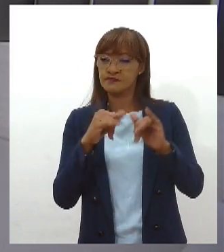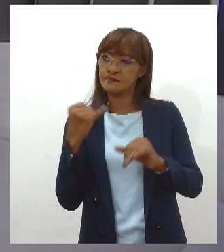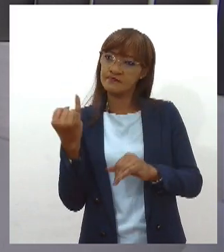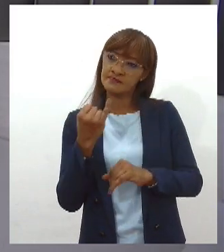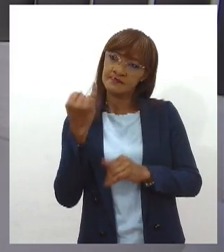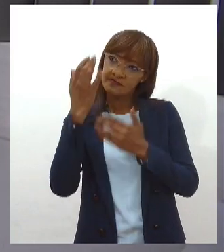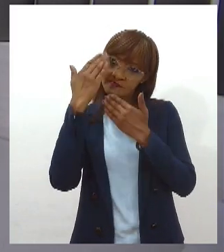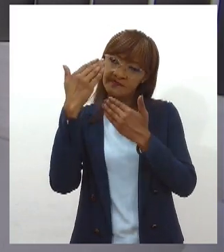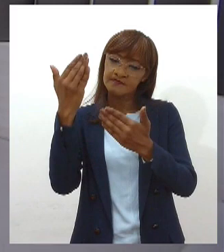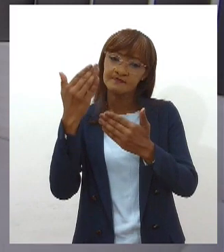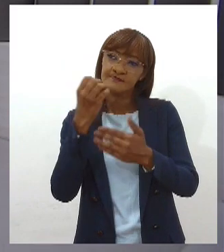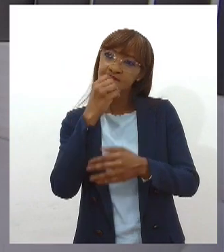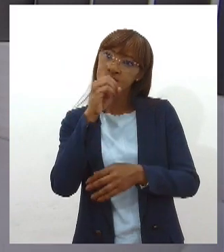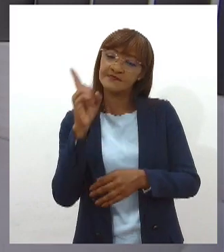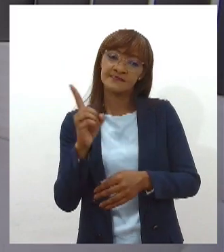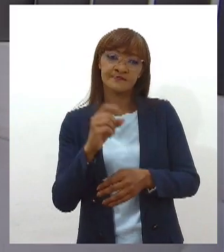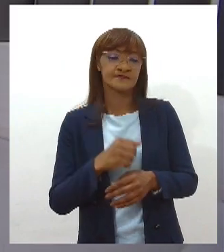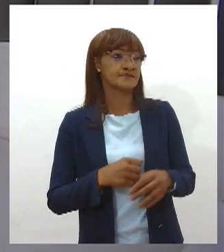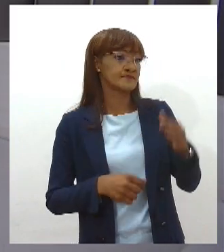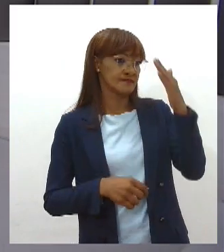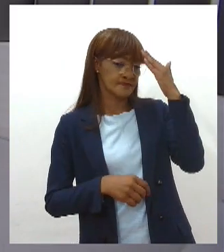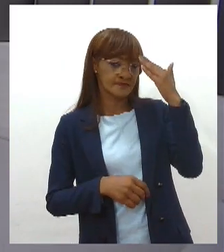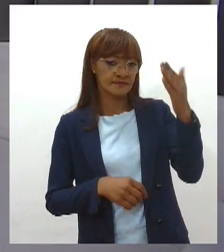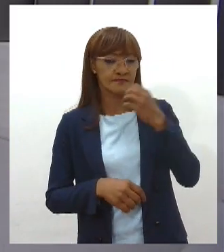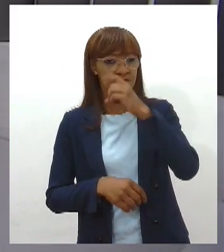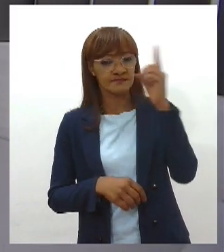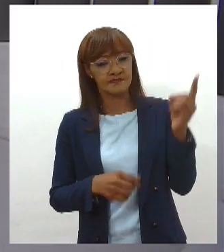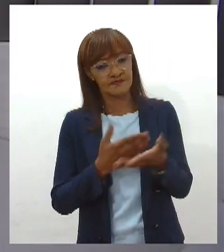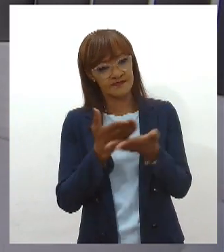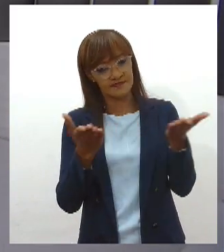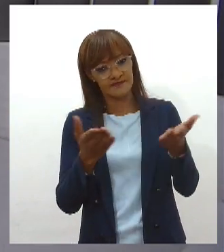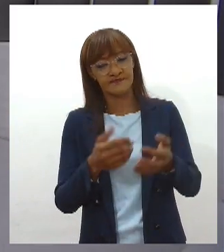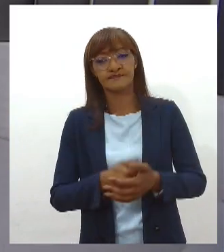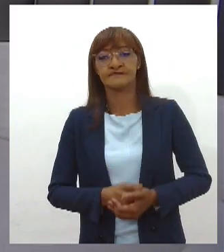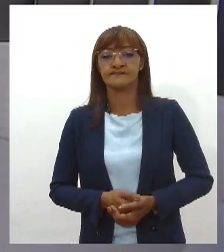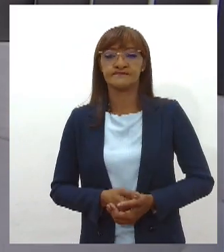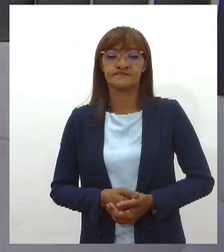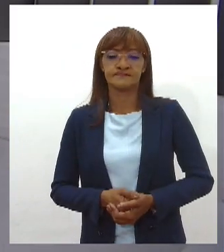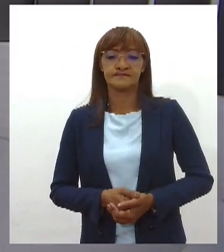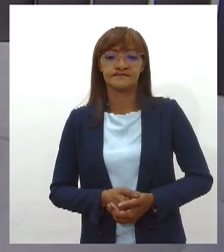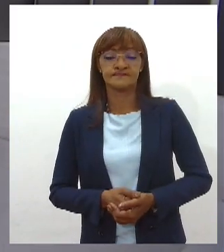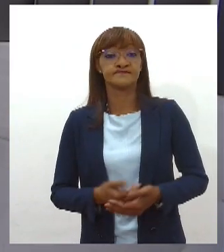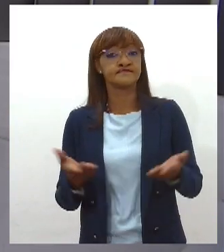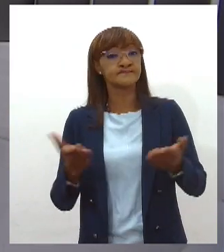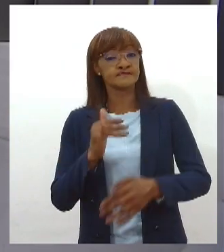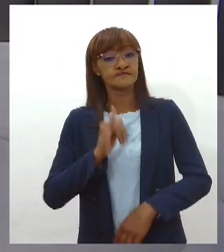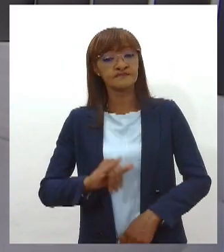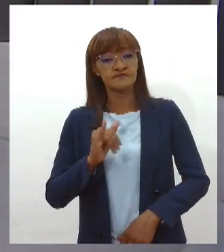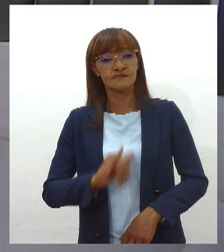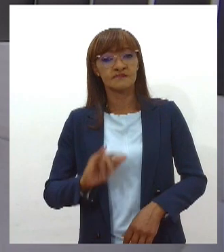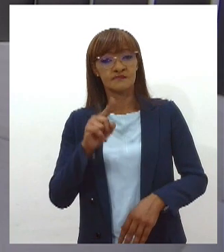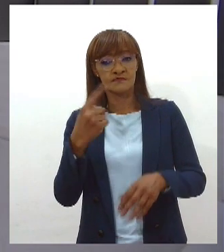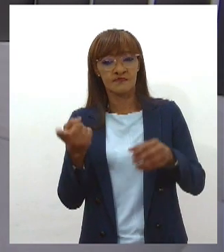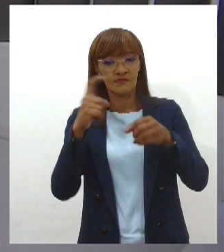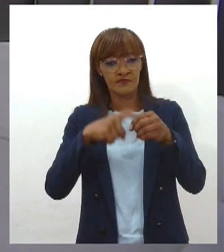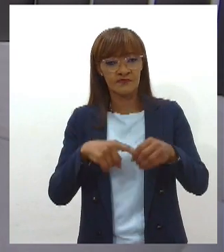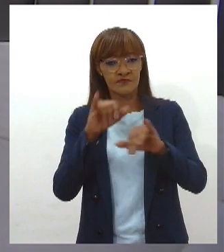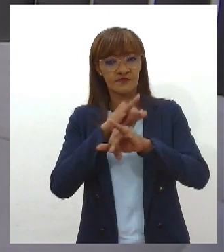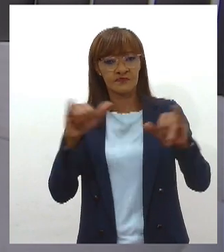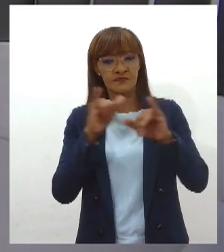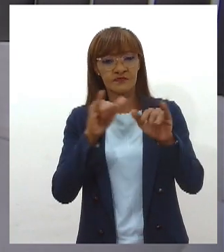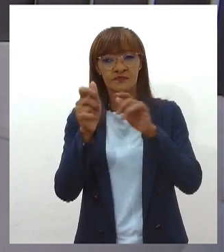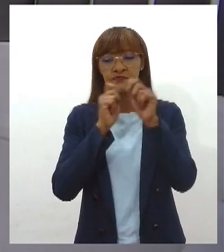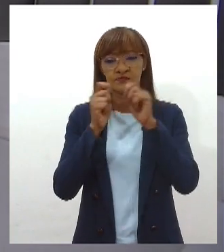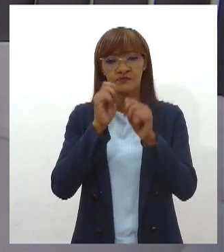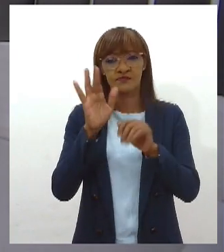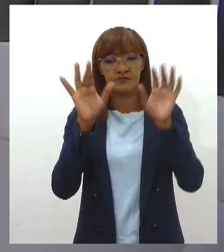dia. Eu que agradeço, bom dia a todos. Obrigada. E vamos ao intervalo e na volta a gente traz uma reportagem especial sobre